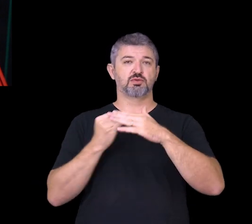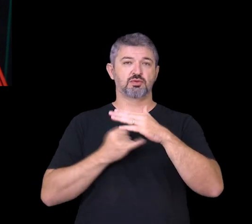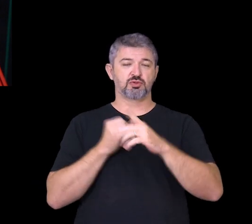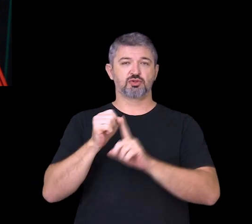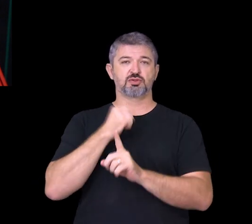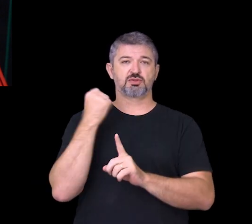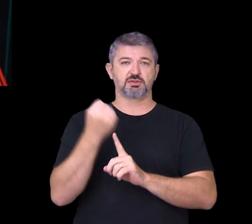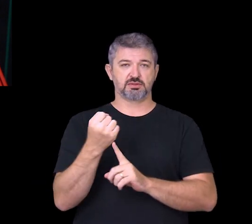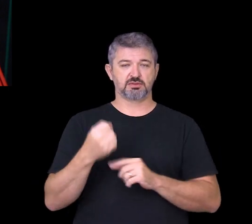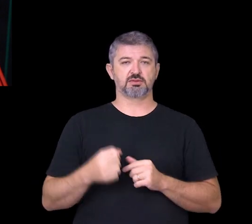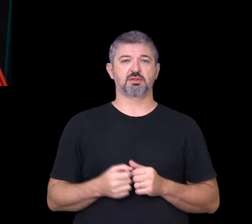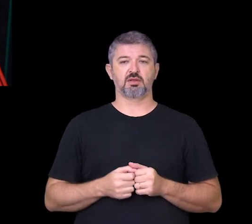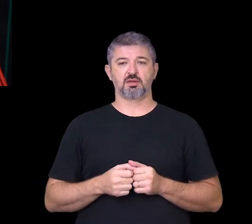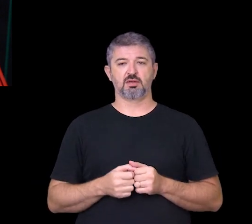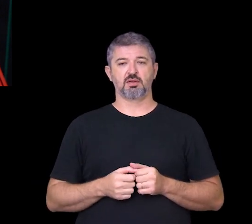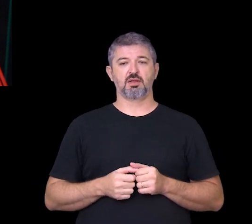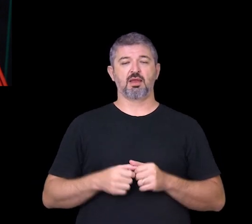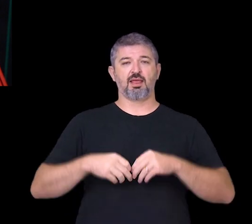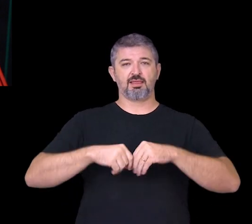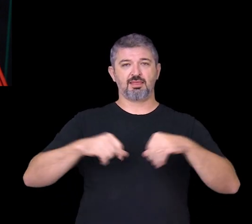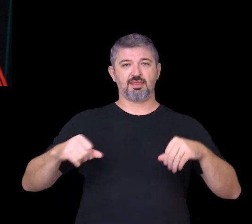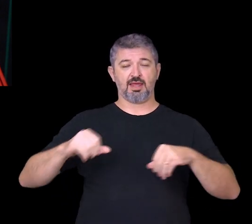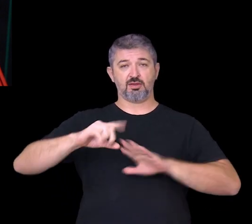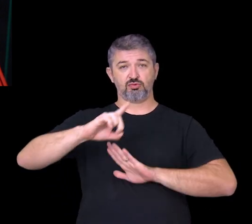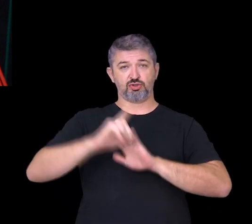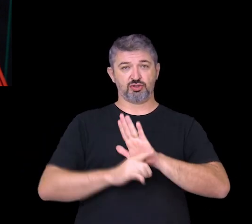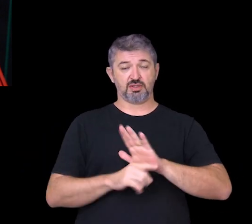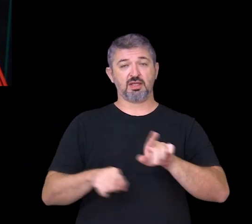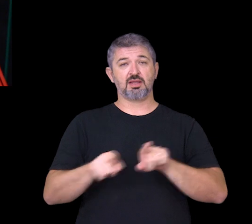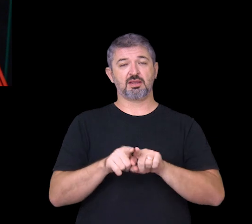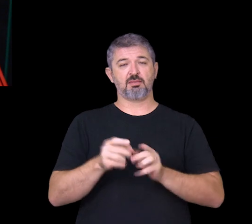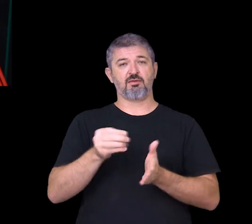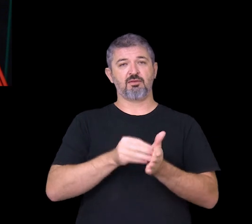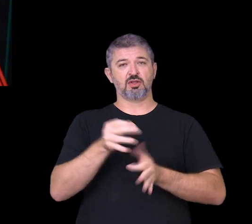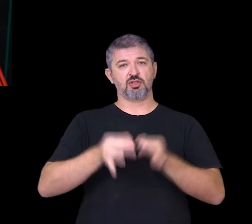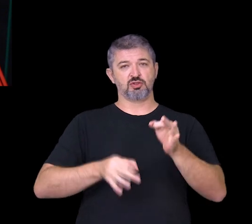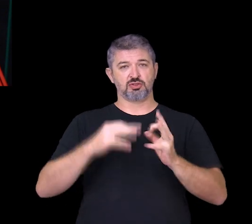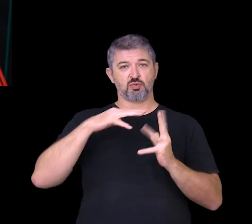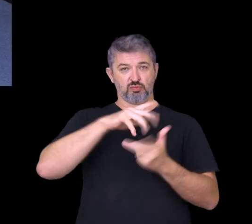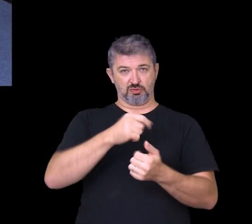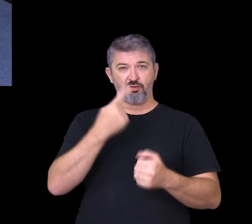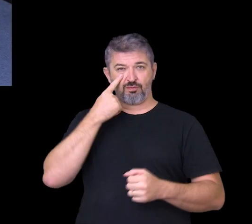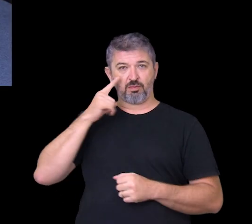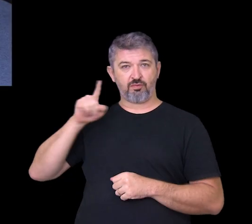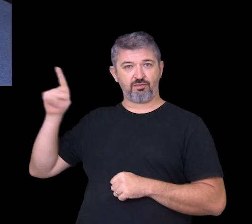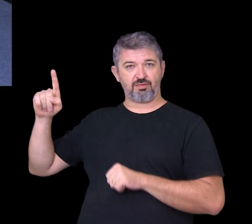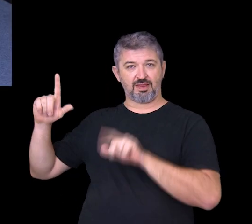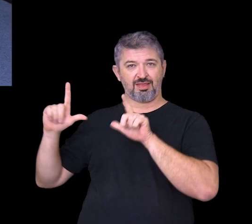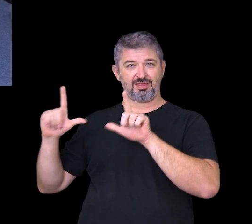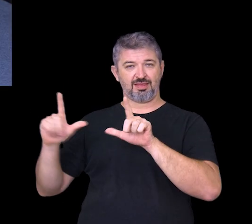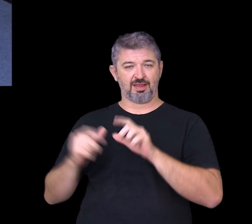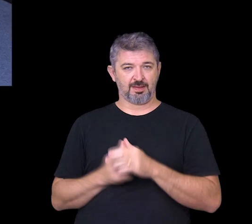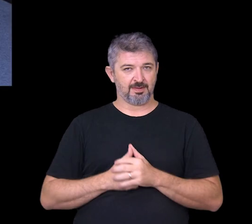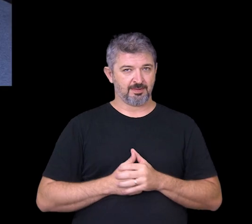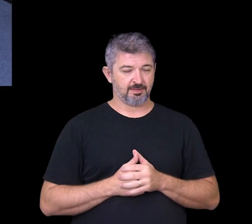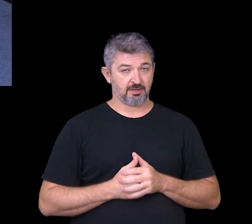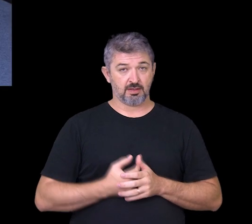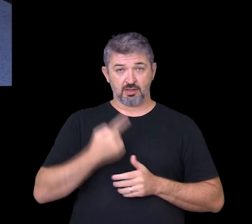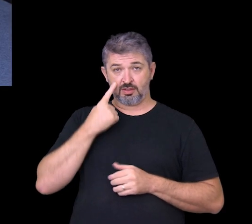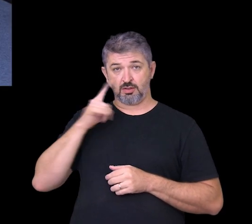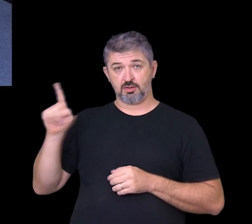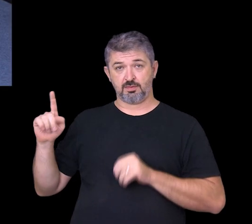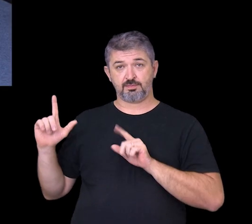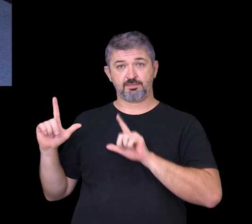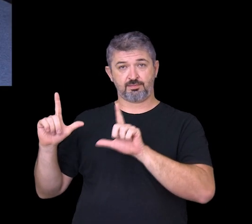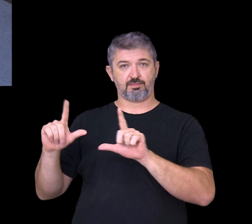pelas organizações sociais Terra de Direitos e Justiça Global. Vamos ver esses dados aqui na tela?